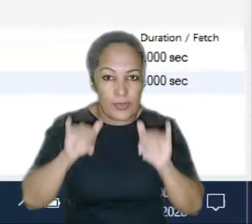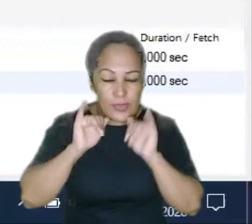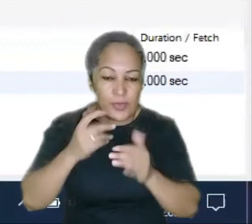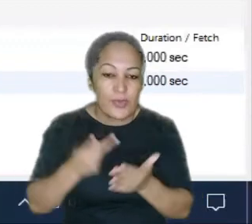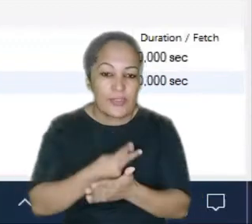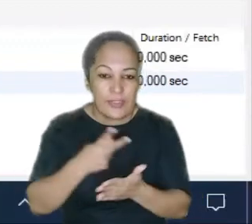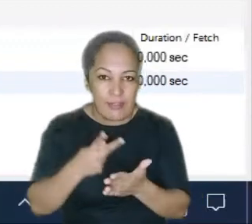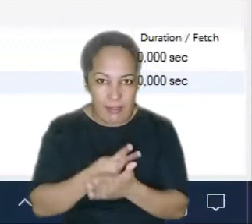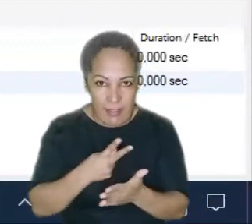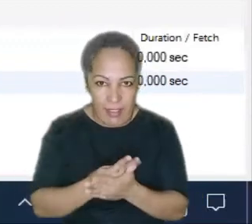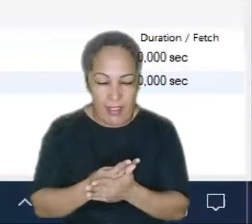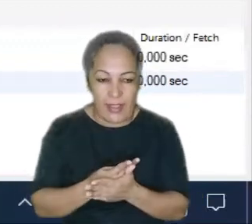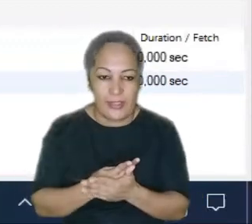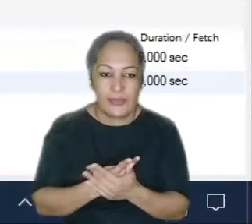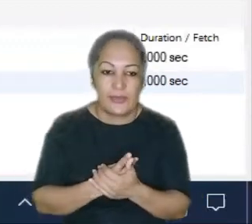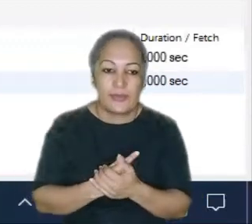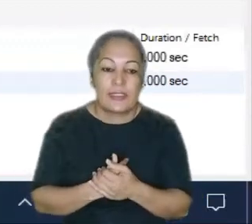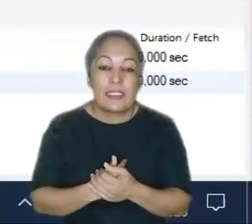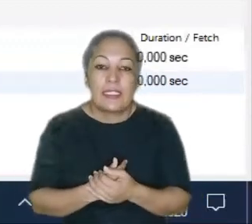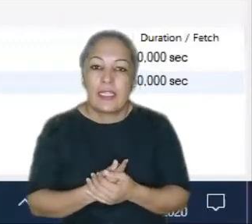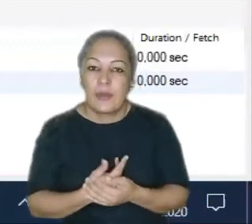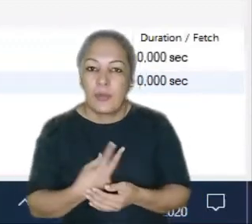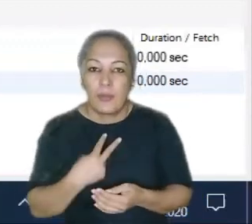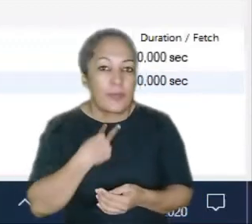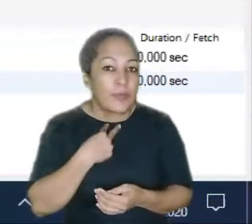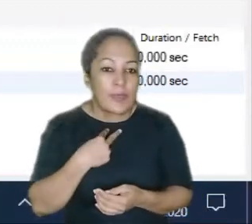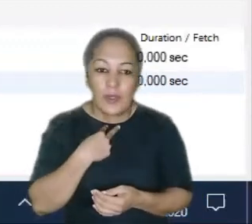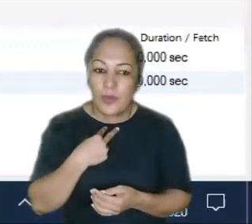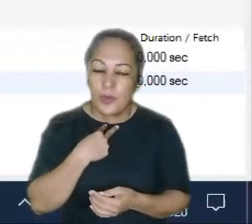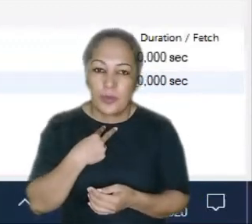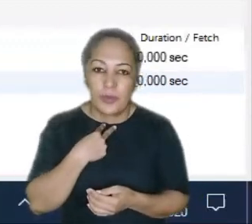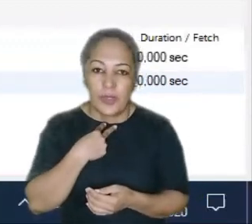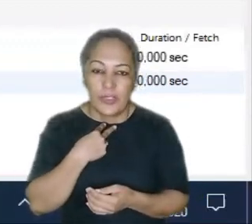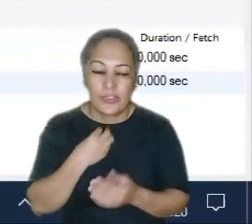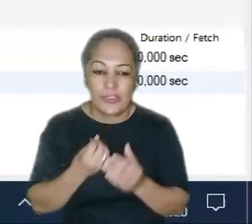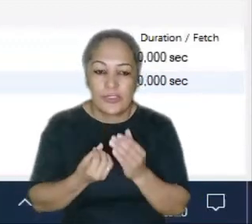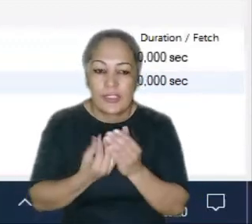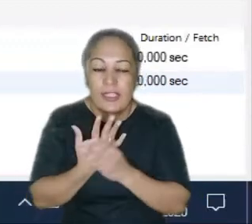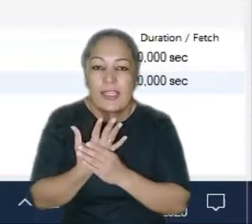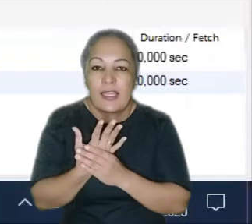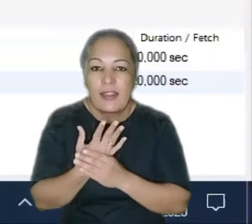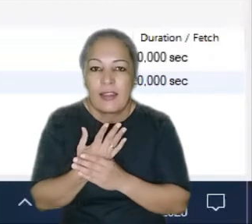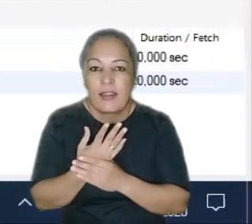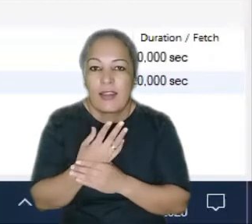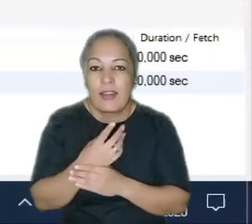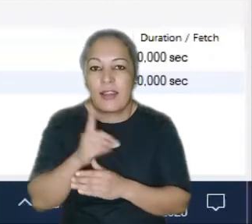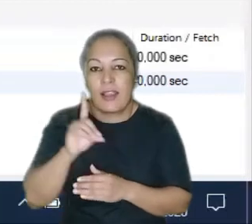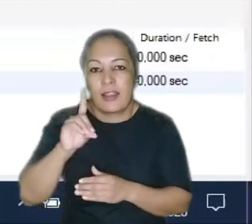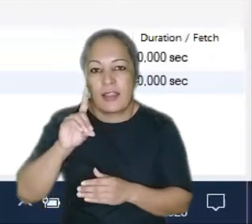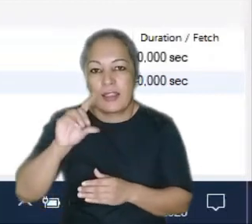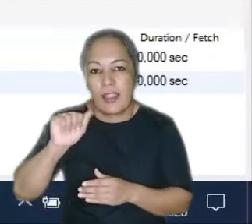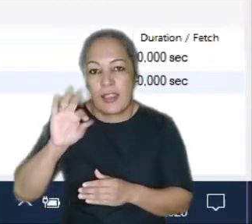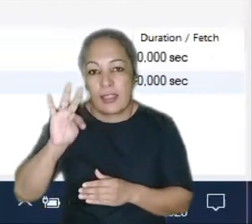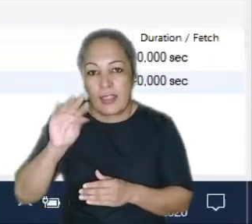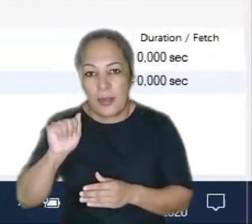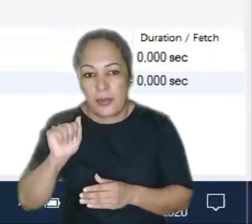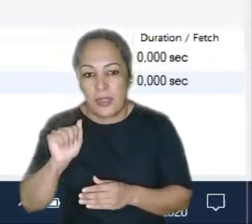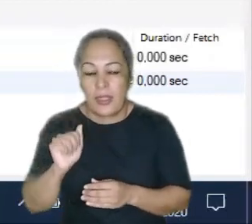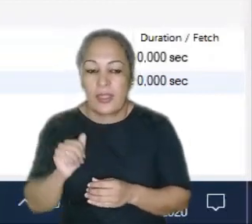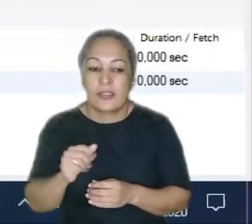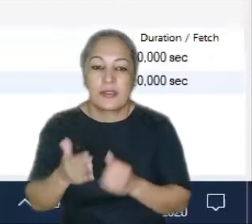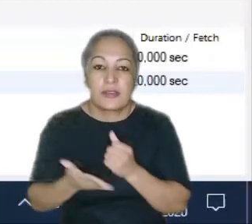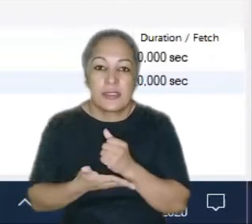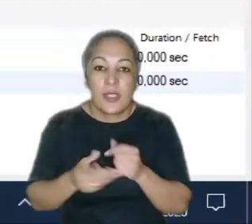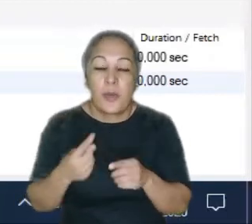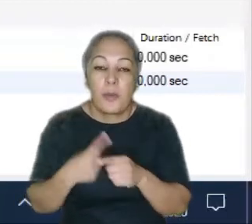database Jackson. Ele não pode criar a database Jackson. Database existe, ou